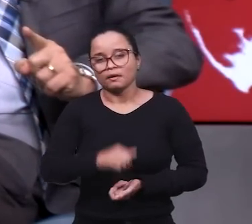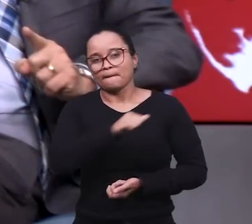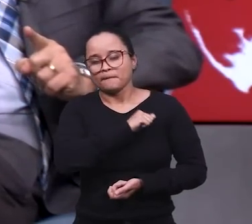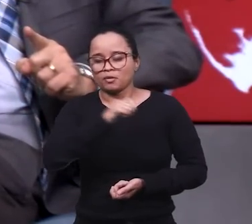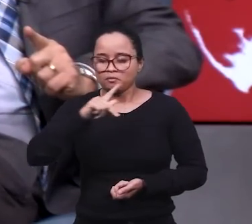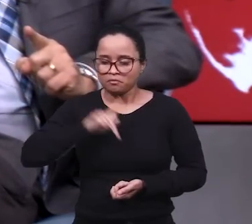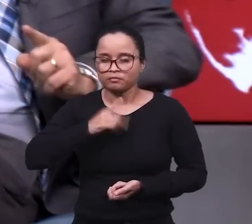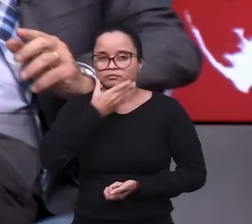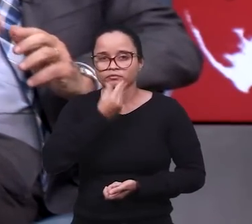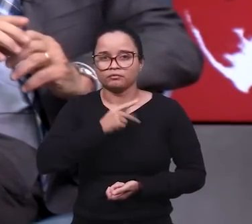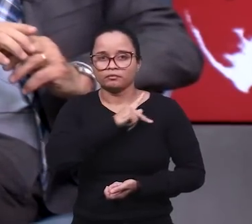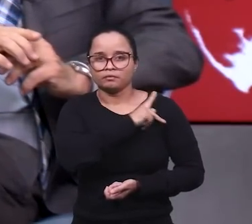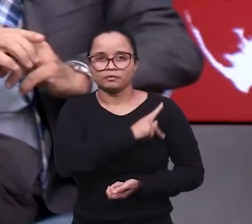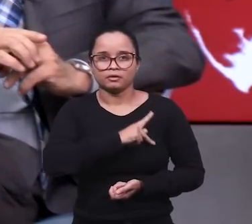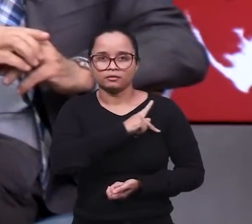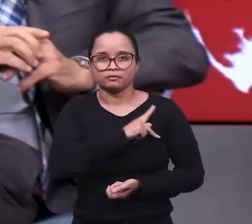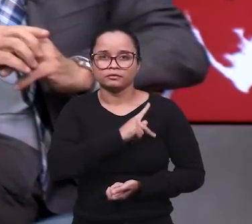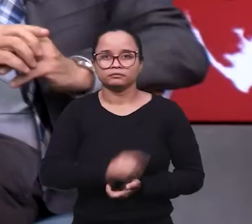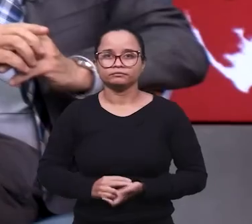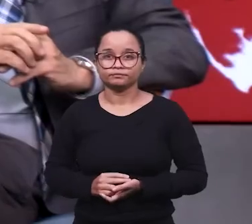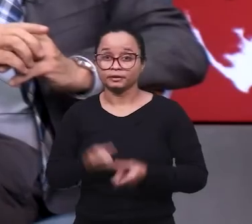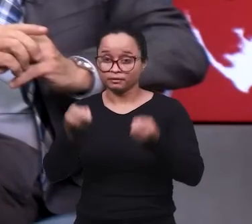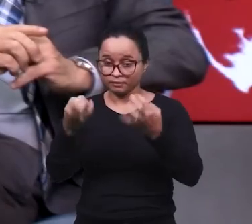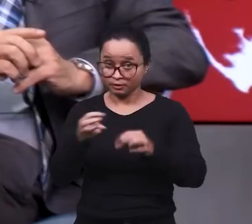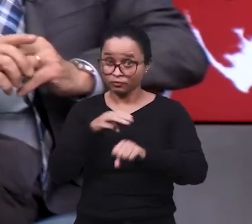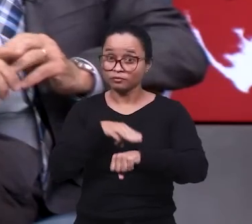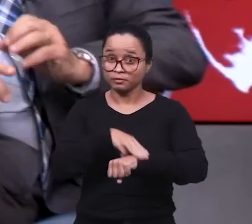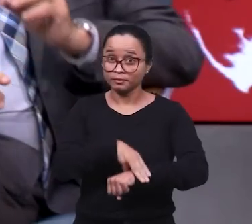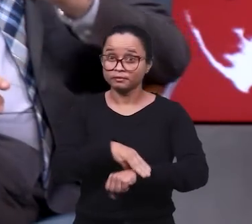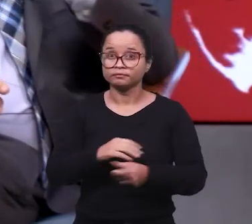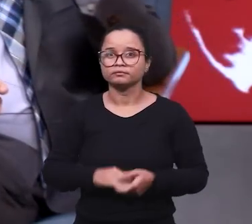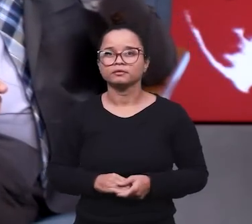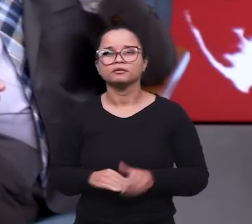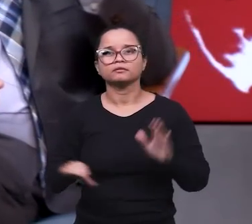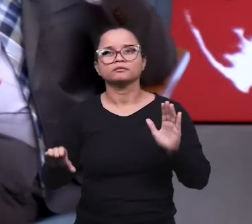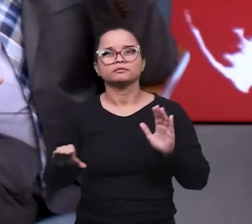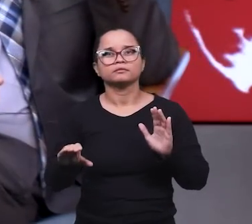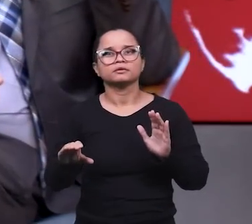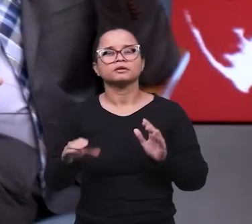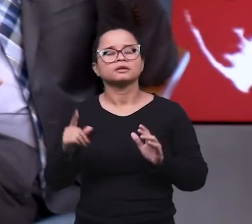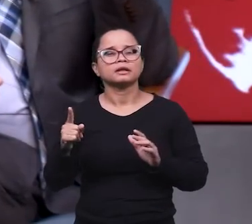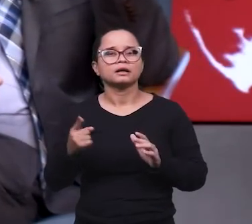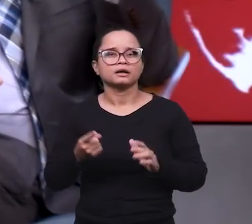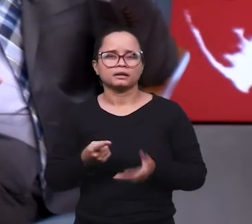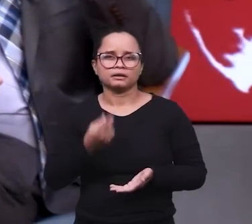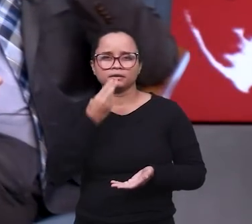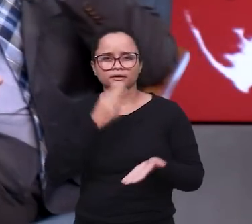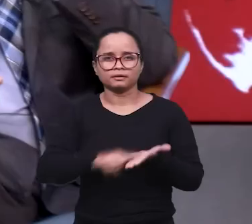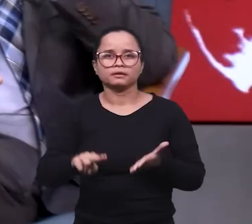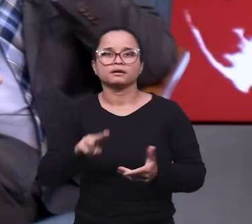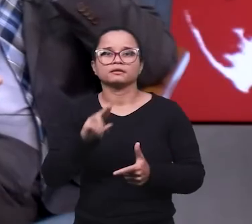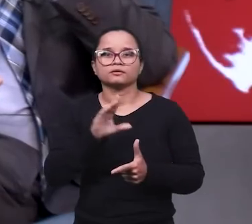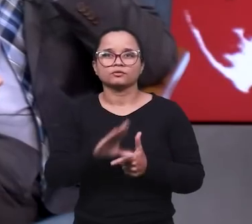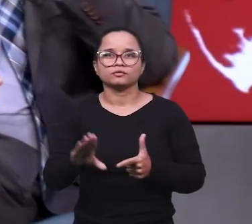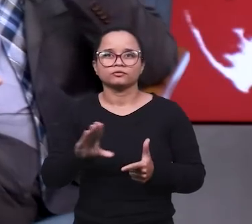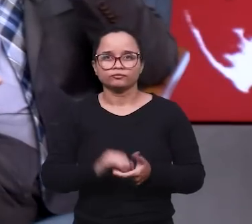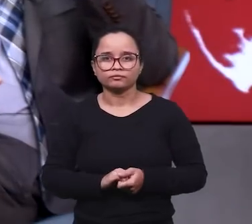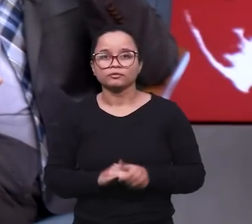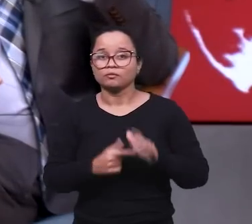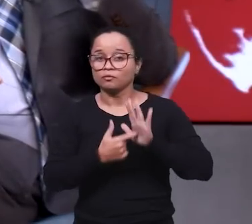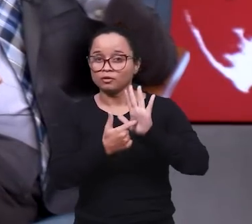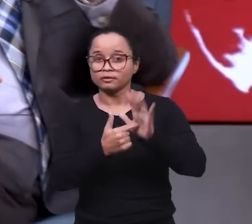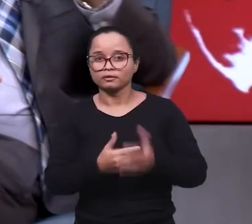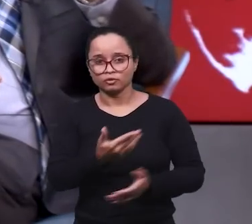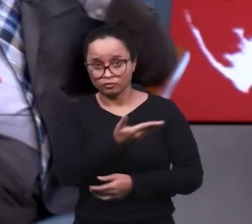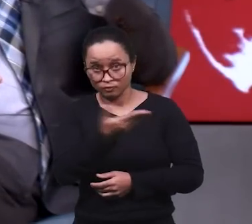para o apóstolo Paulo falando sobre ministério. Capítulo lá na carta aos Coríntios. E